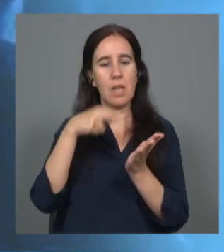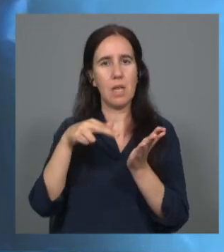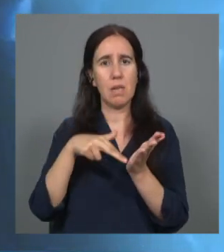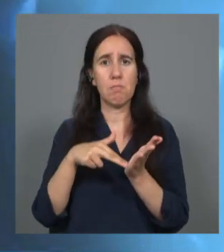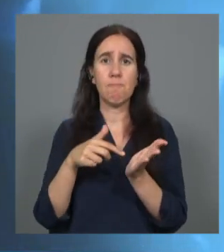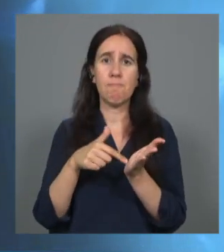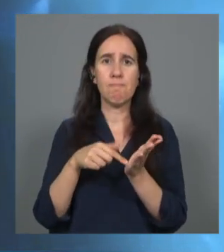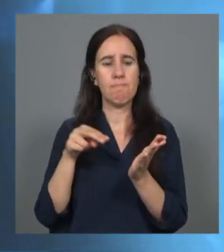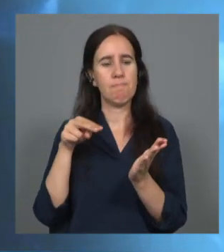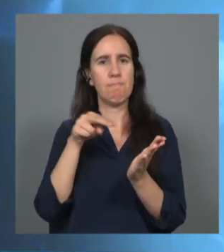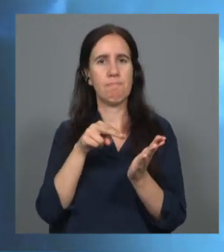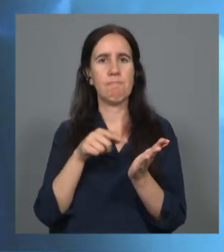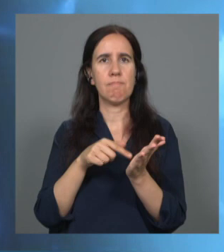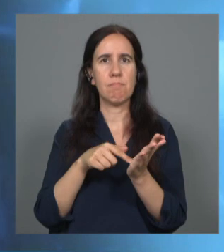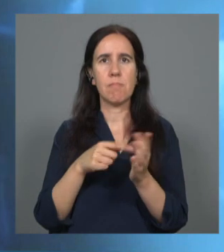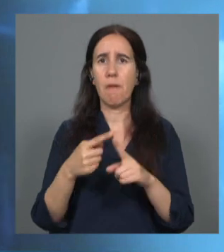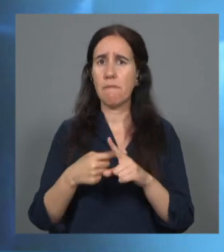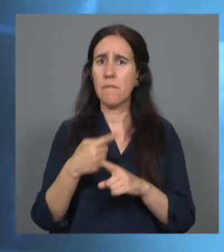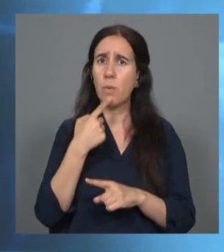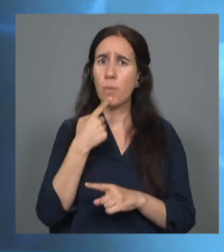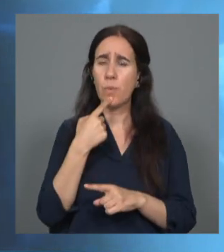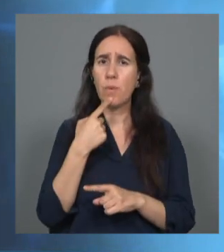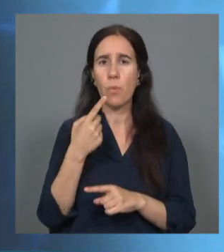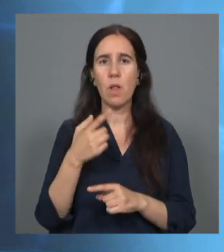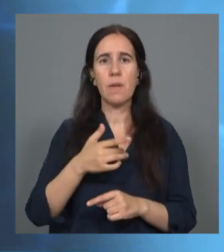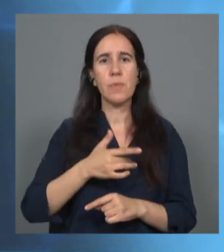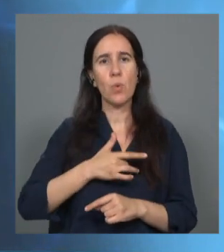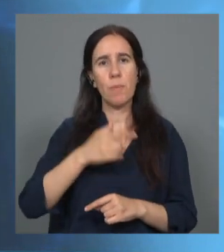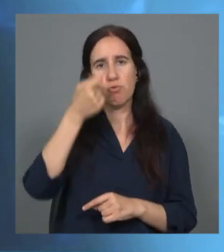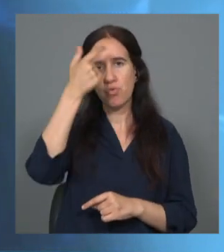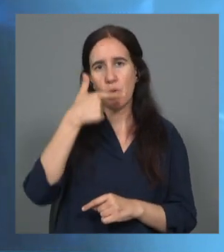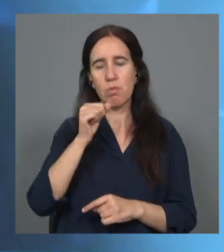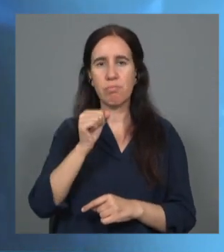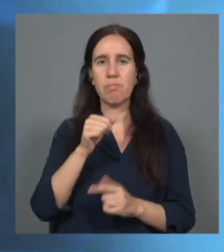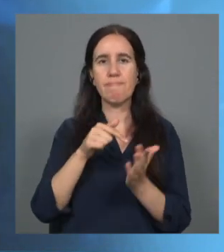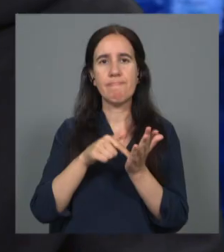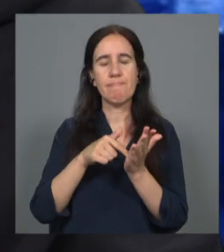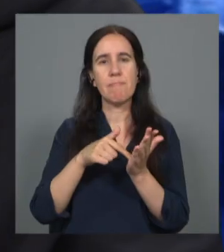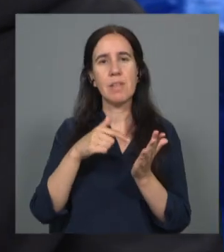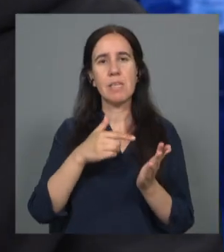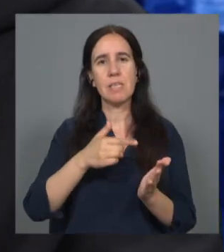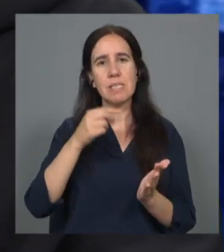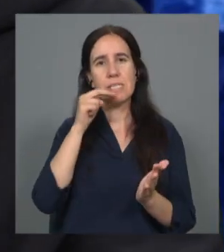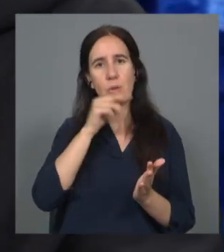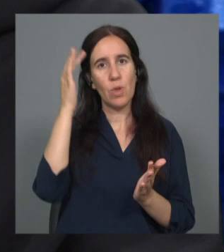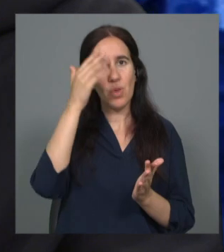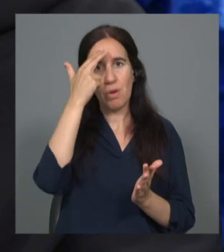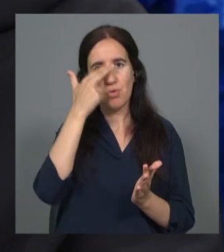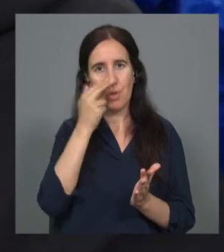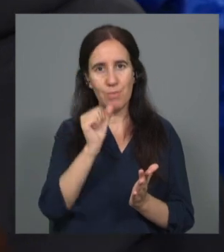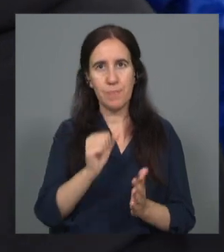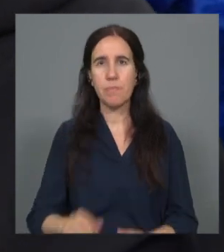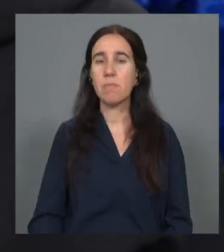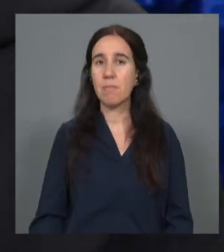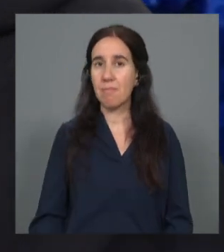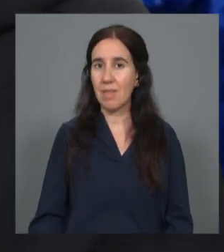esta abordagem acaba por ser muito interessante, este romance histórico de Santo António. Eu digo, é muitíssimo interessante, porque